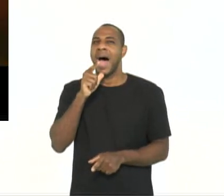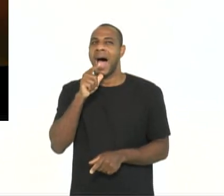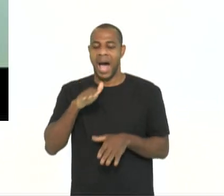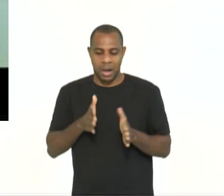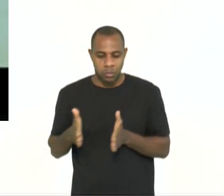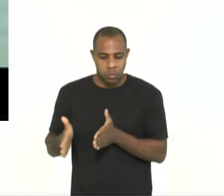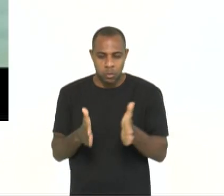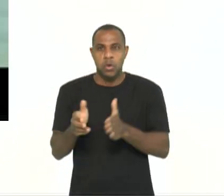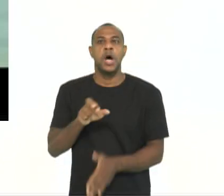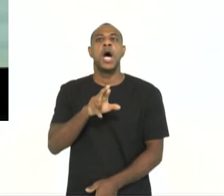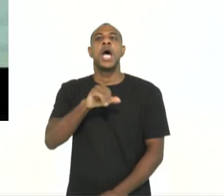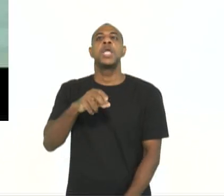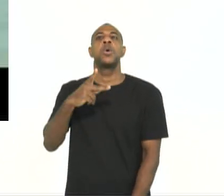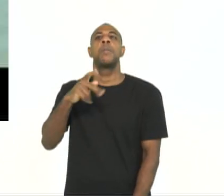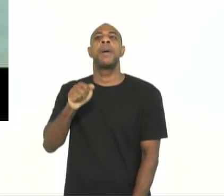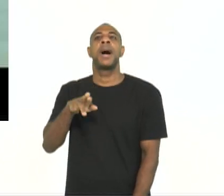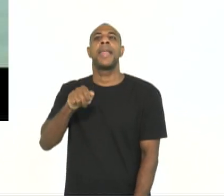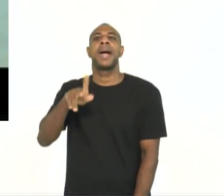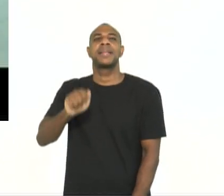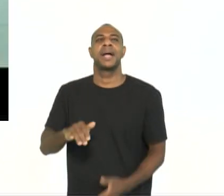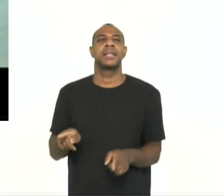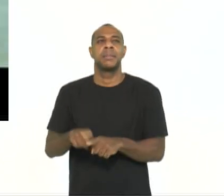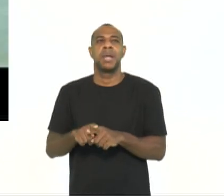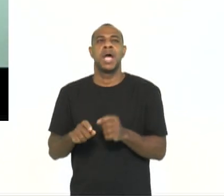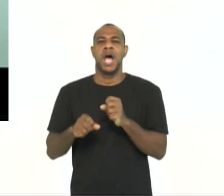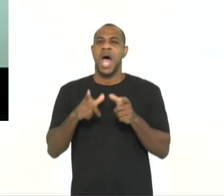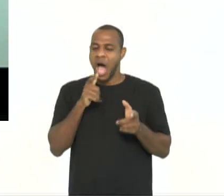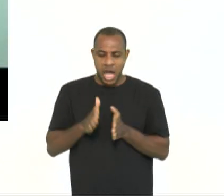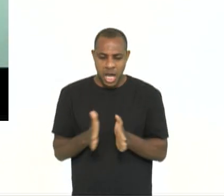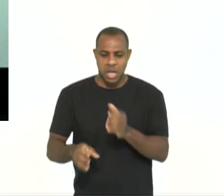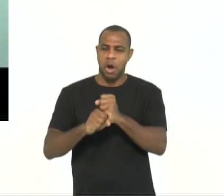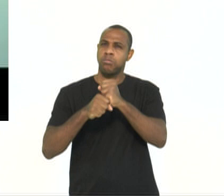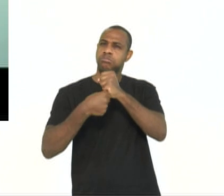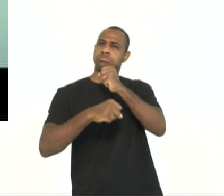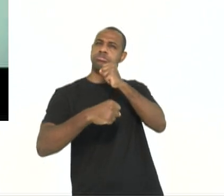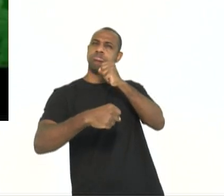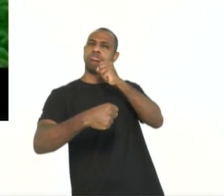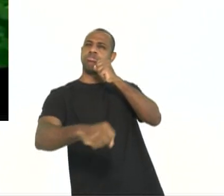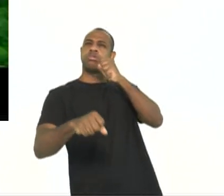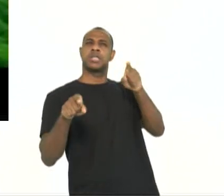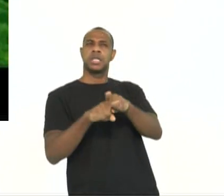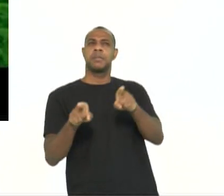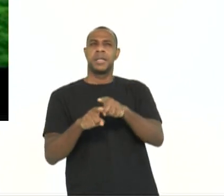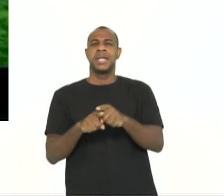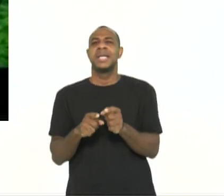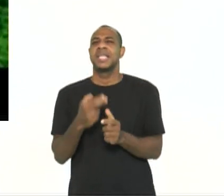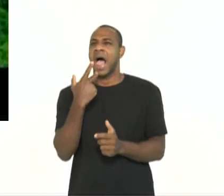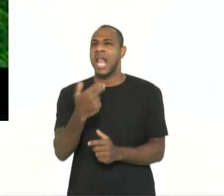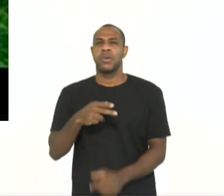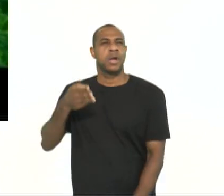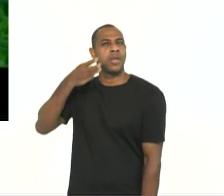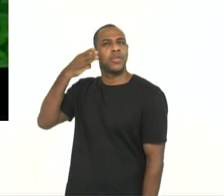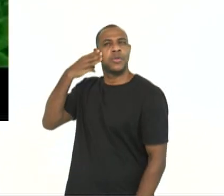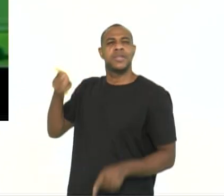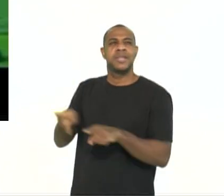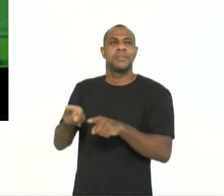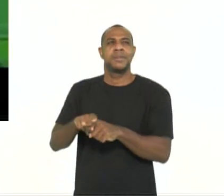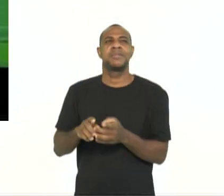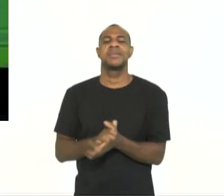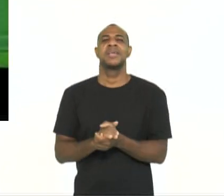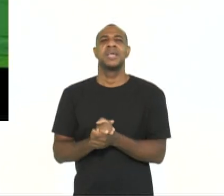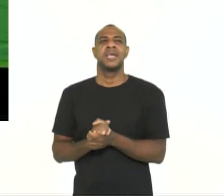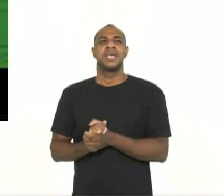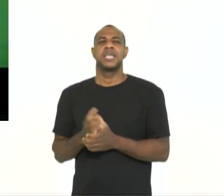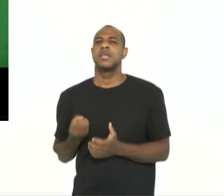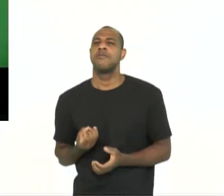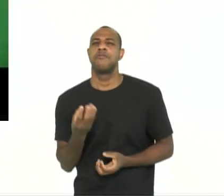Paraná. Um rio imenso como o mar, na língua dos guaranis, que atravessa o continente com